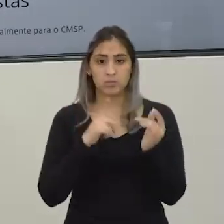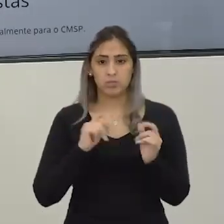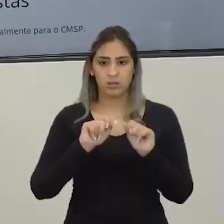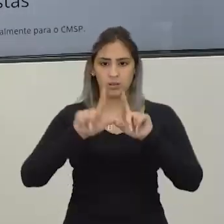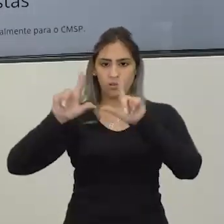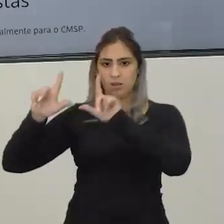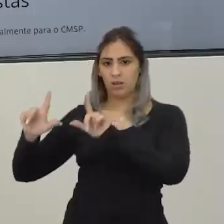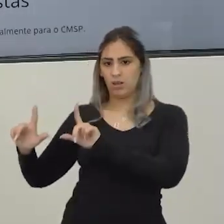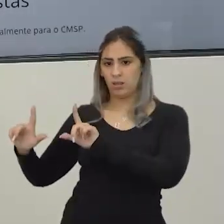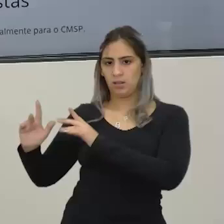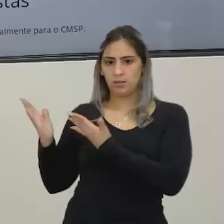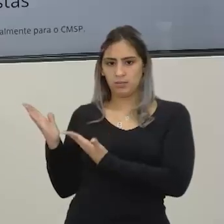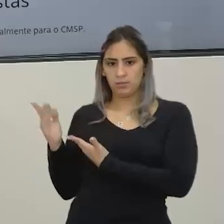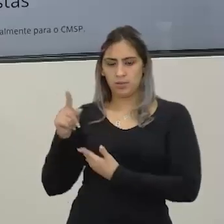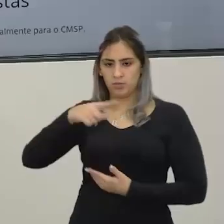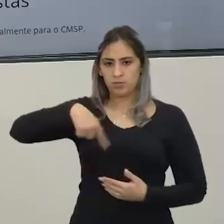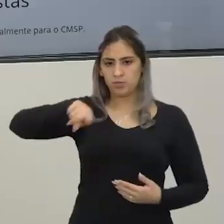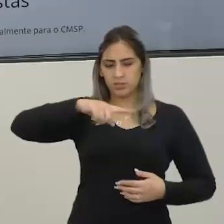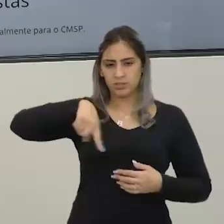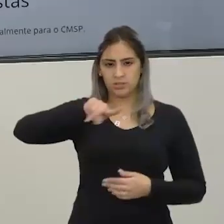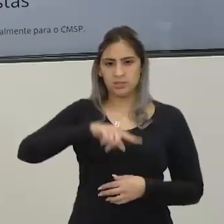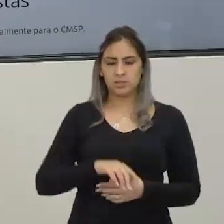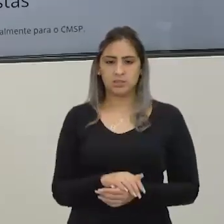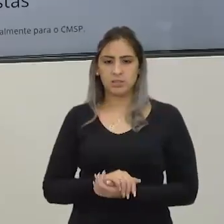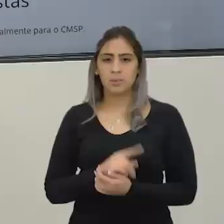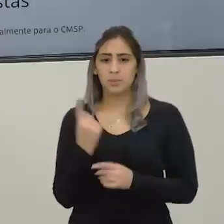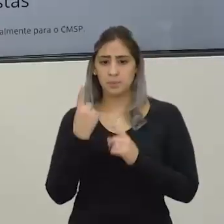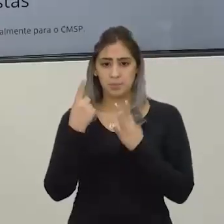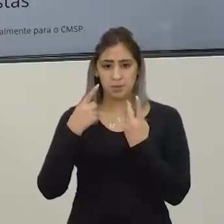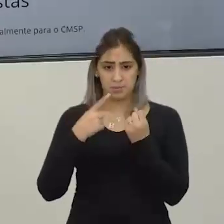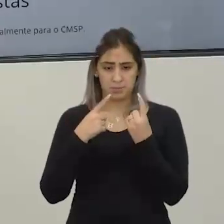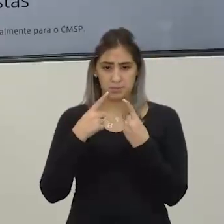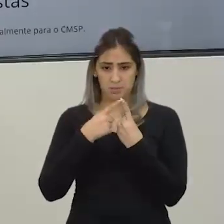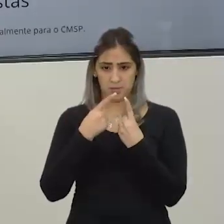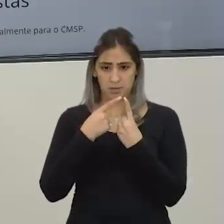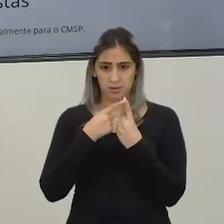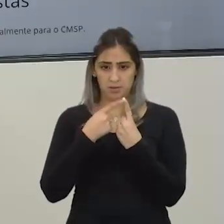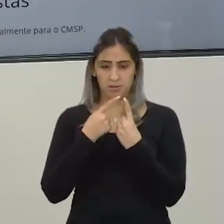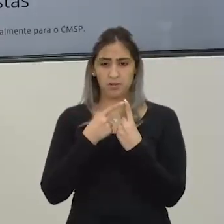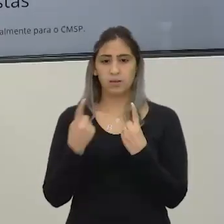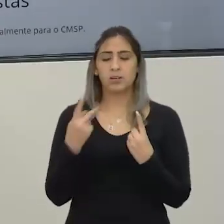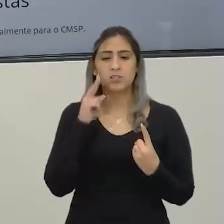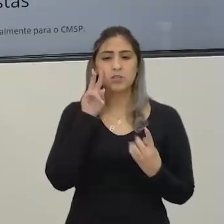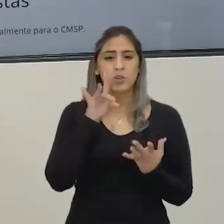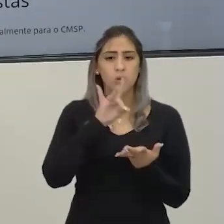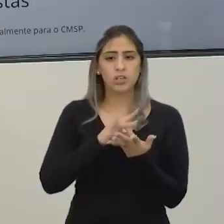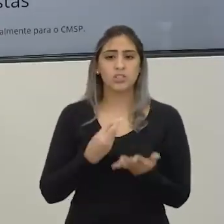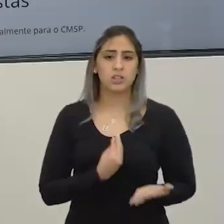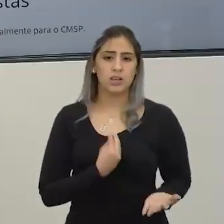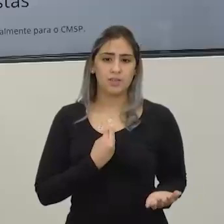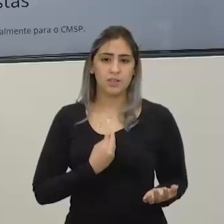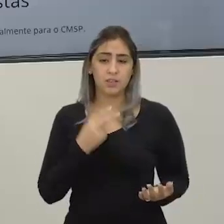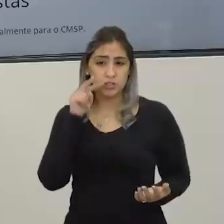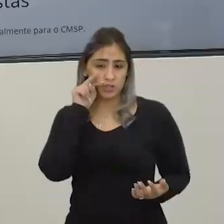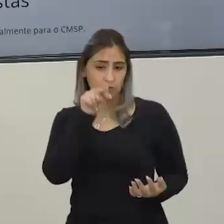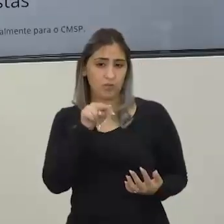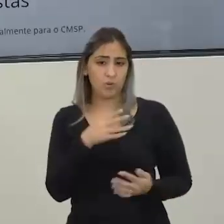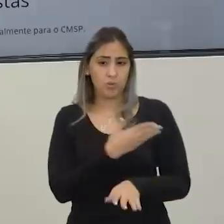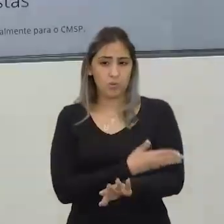que a gente viu até agora? Primeira coisa, né, dentro da origem da vida, a gente viu lá no começo a respeito